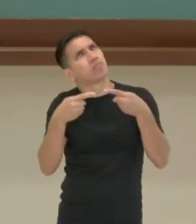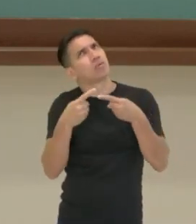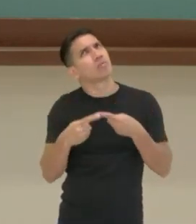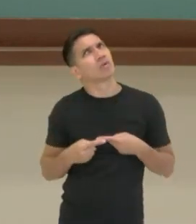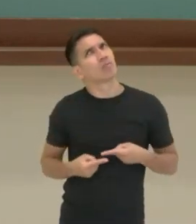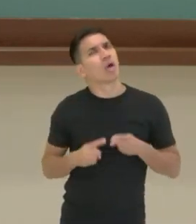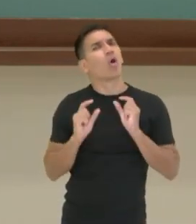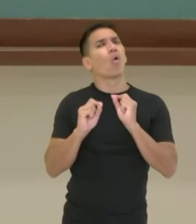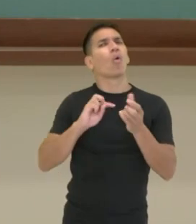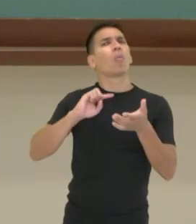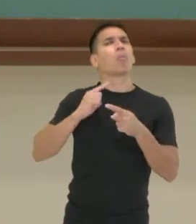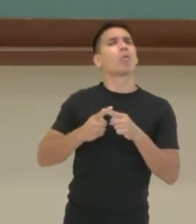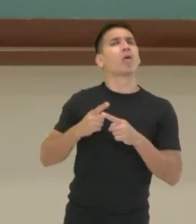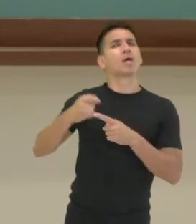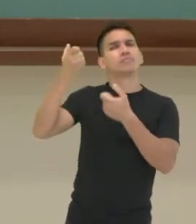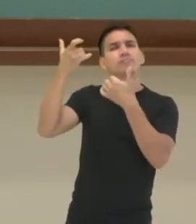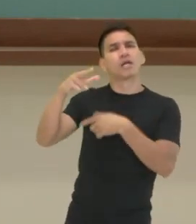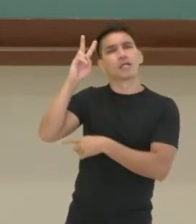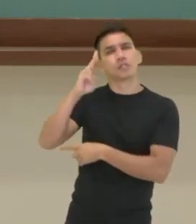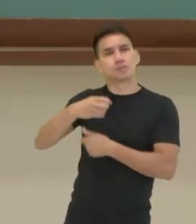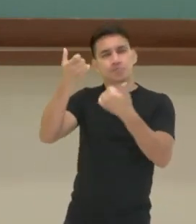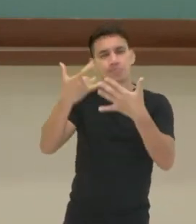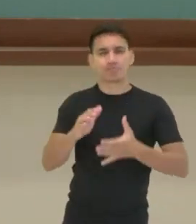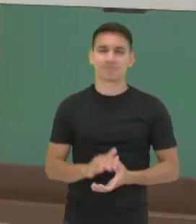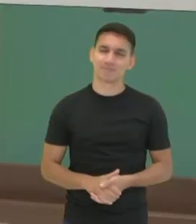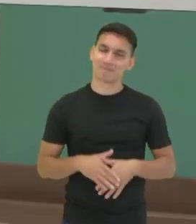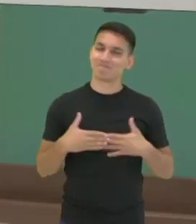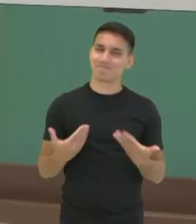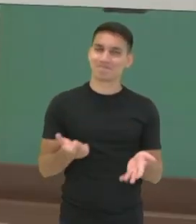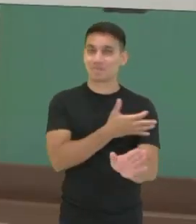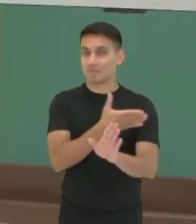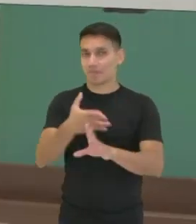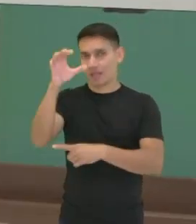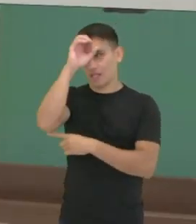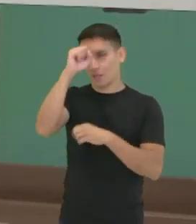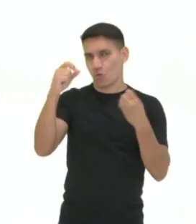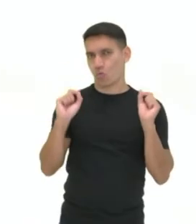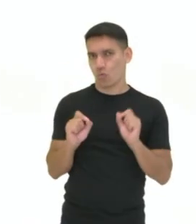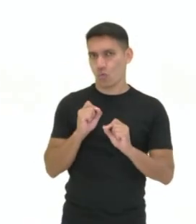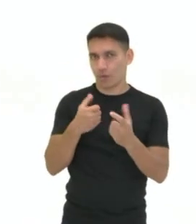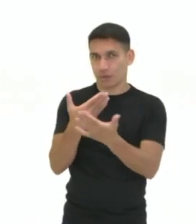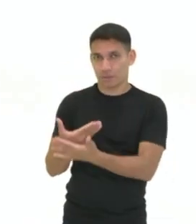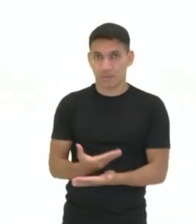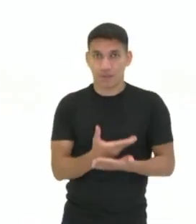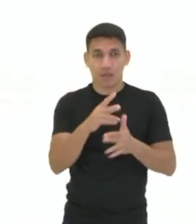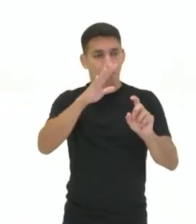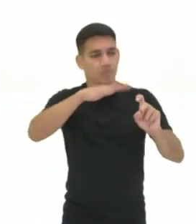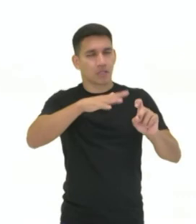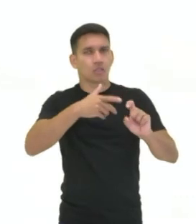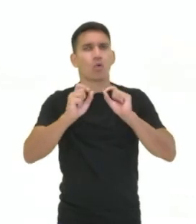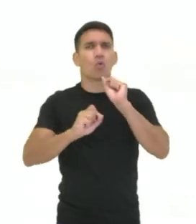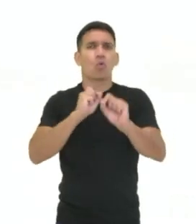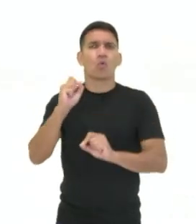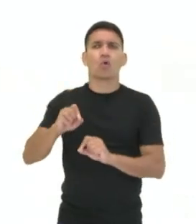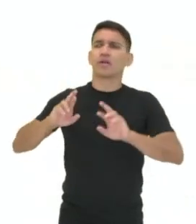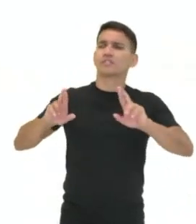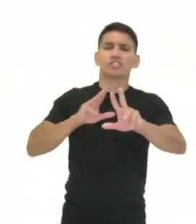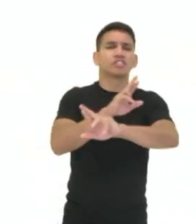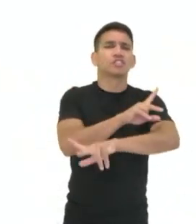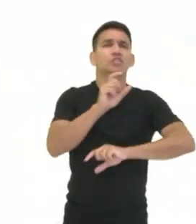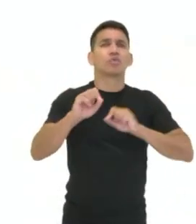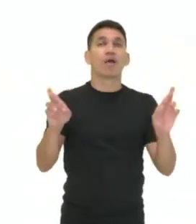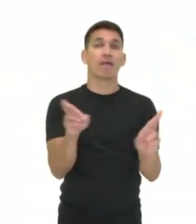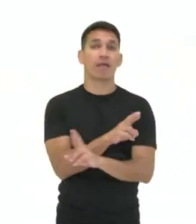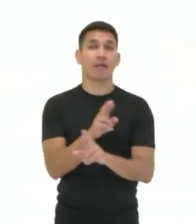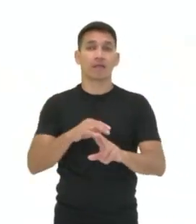da história que eu acabei de contar. Bem, nesta aula, nós aprendemos o que são os mitos e qual a sua diferença em